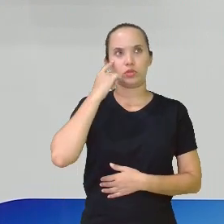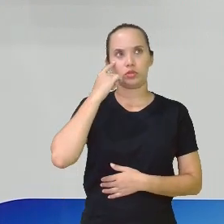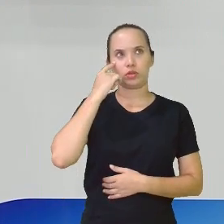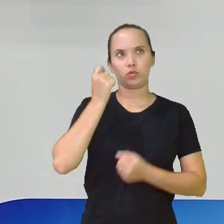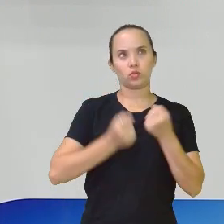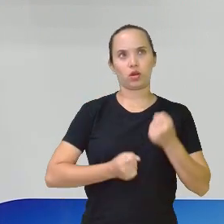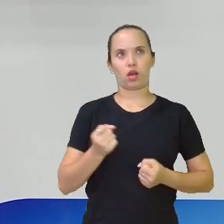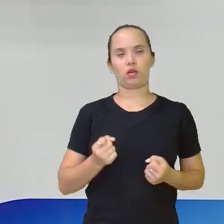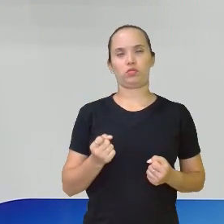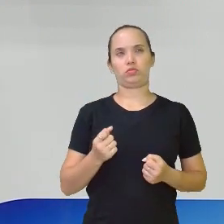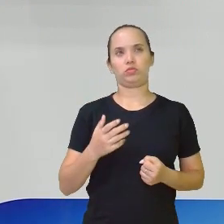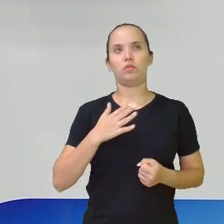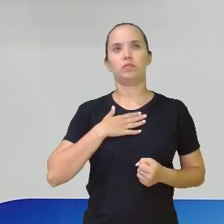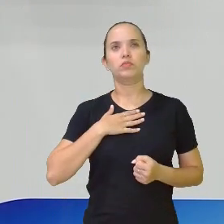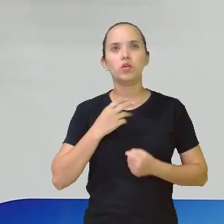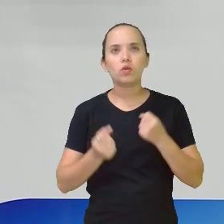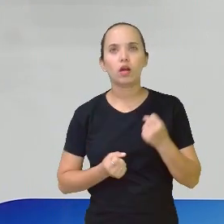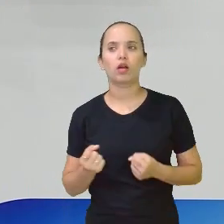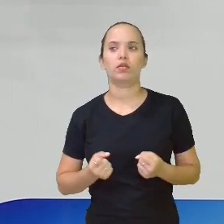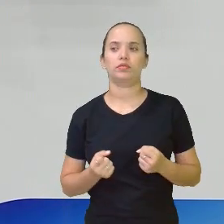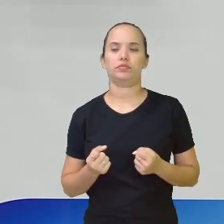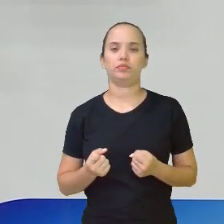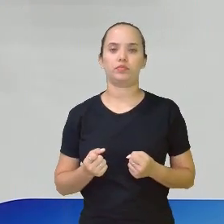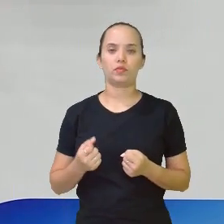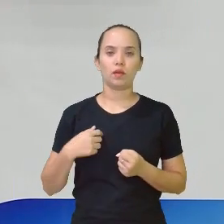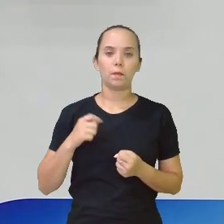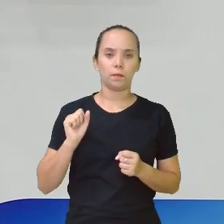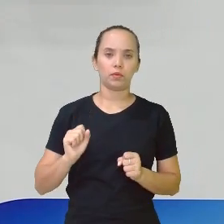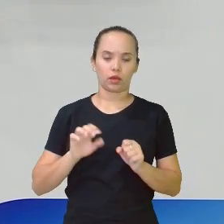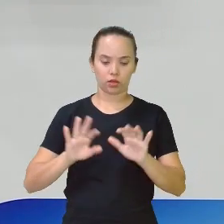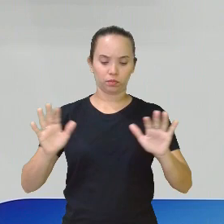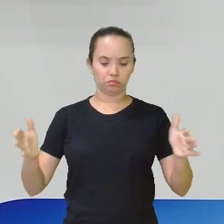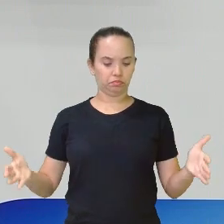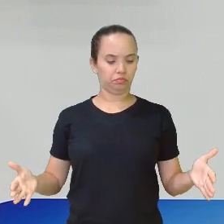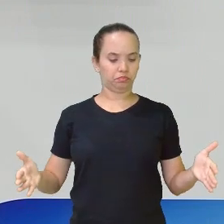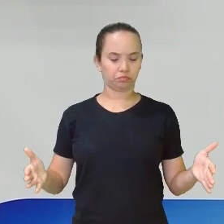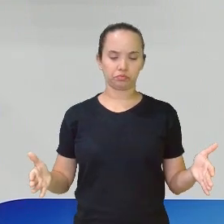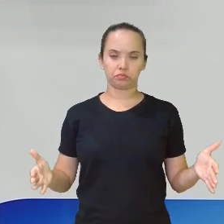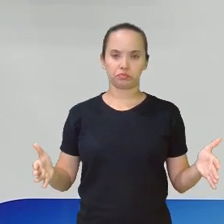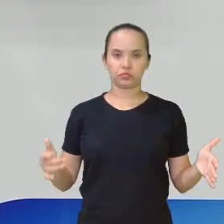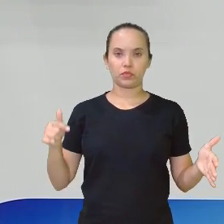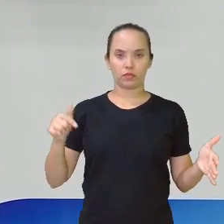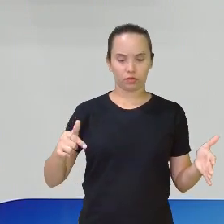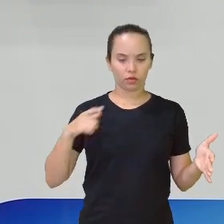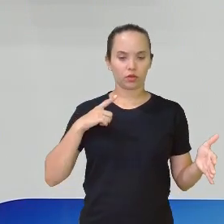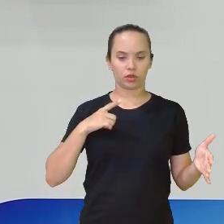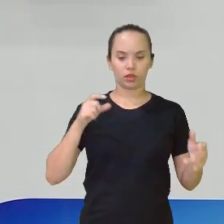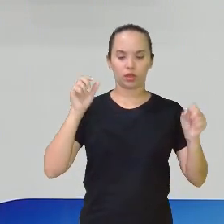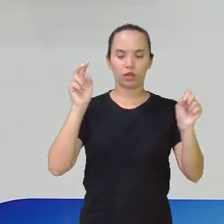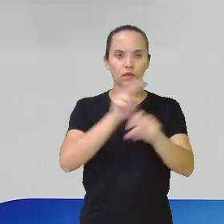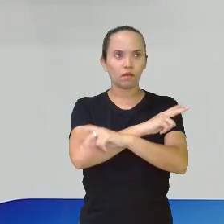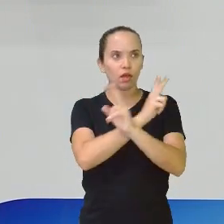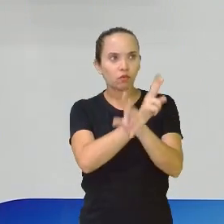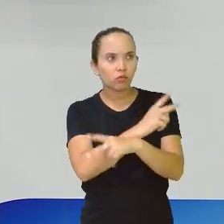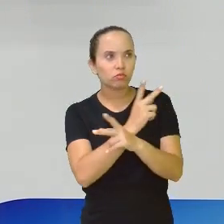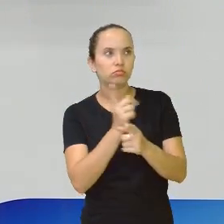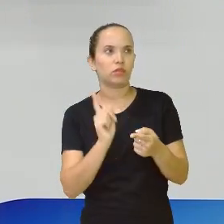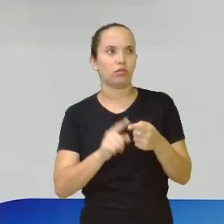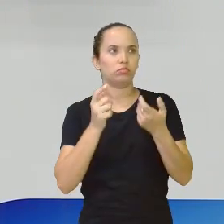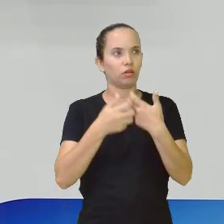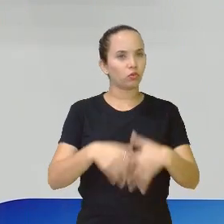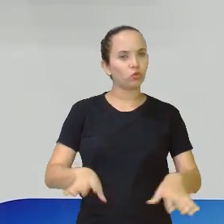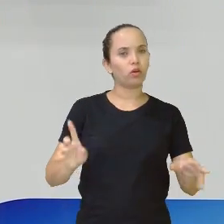tenho o automóvel que está aqui, né, parado num local onde tem oxigênio, que